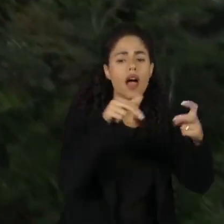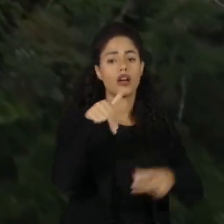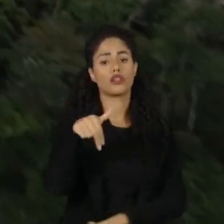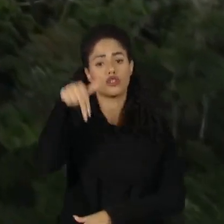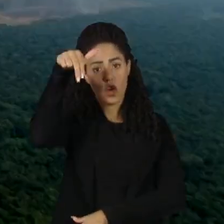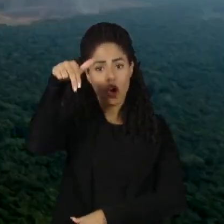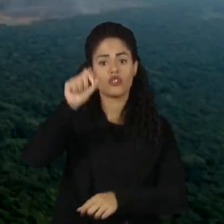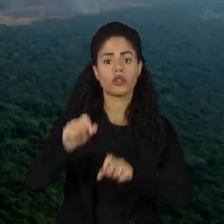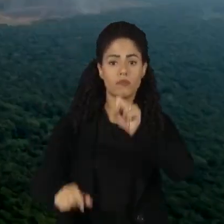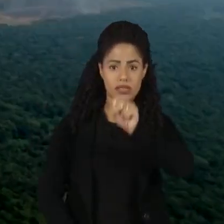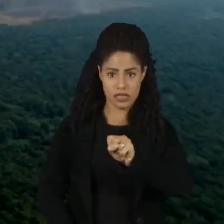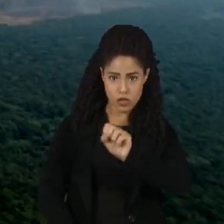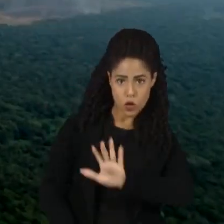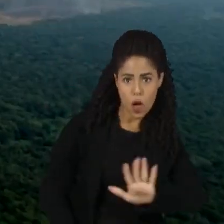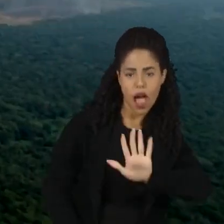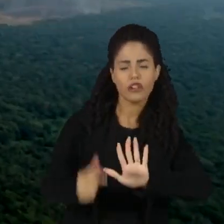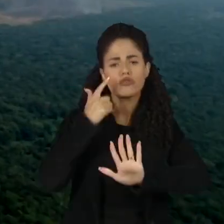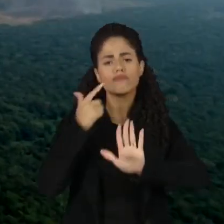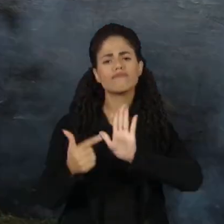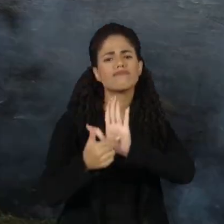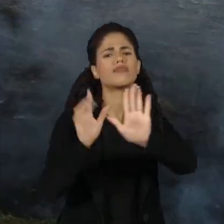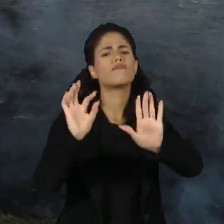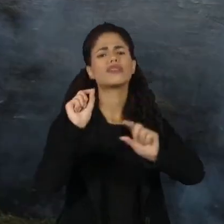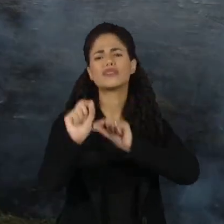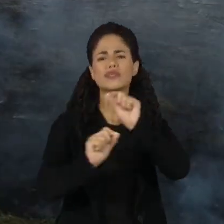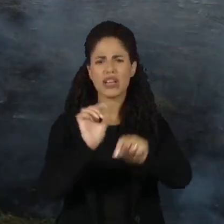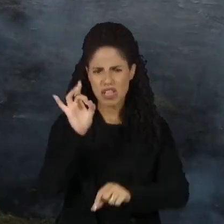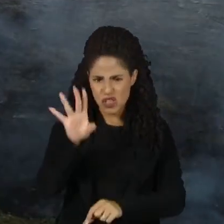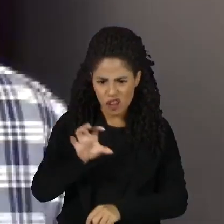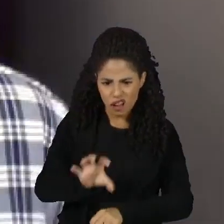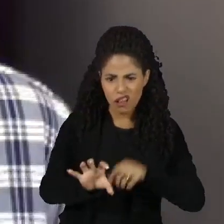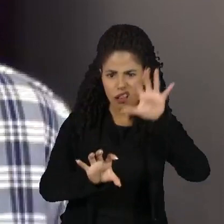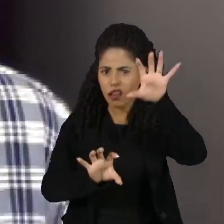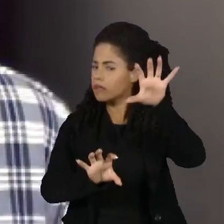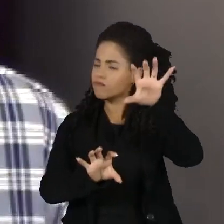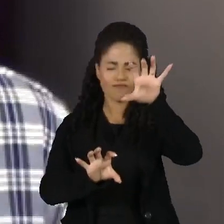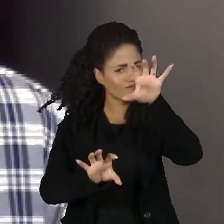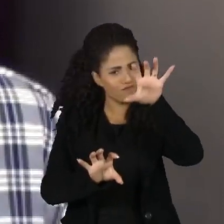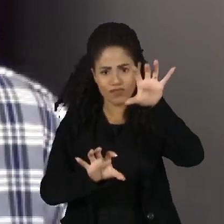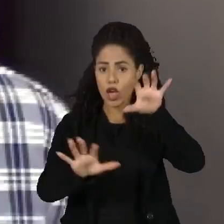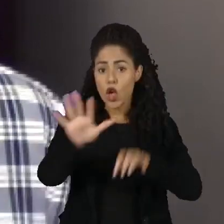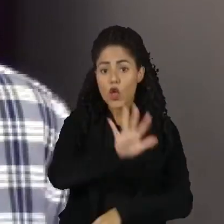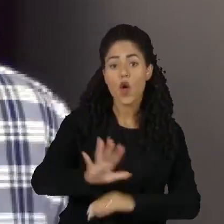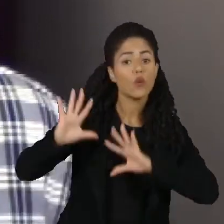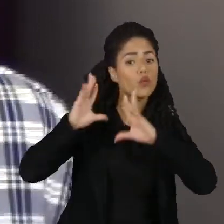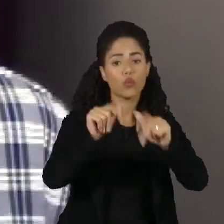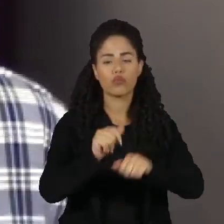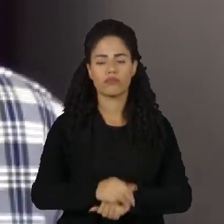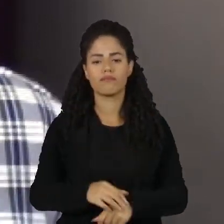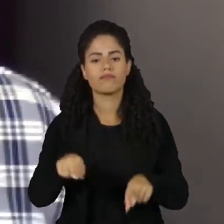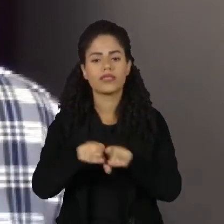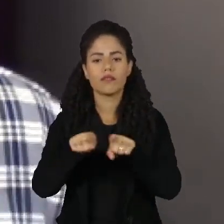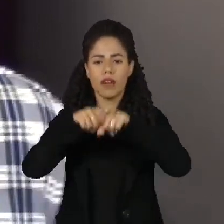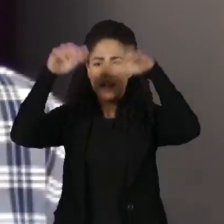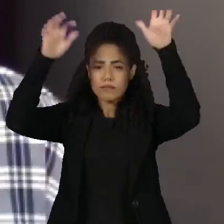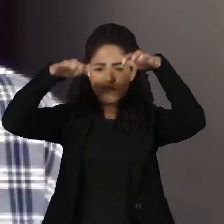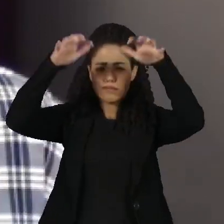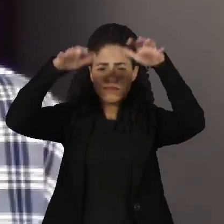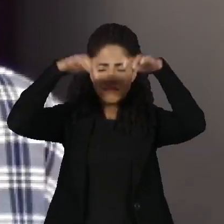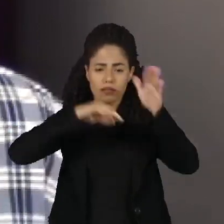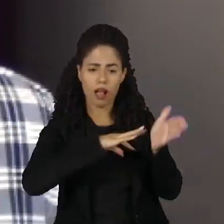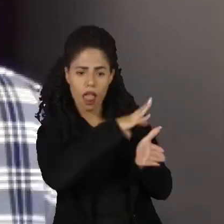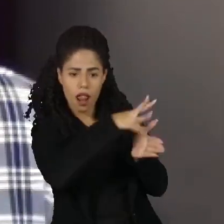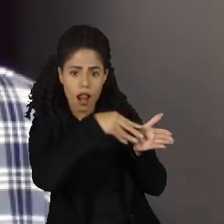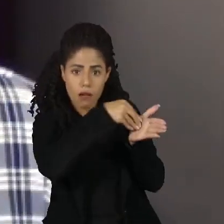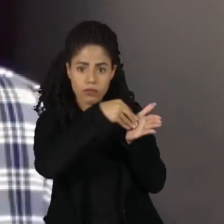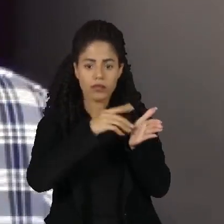e centro-oeste, mas os efeitos não se restringem a esses locais. Com a redução das chuvas que vem da Amazônia, vários